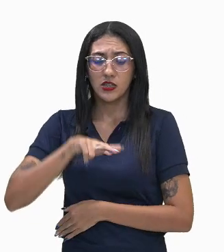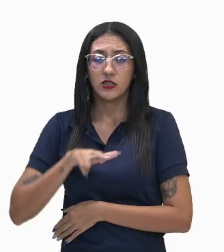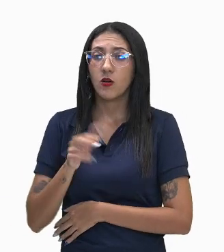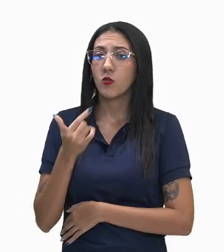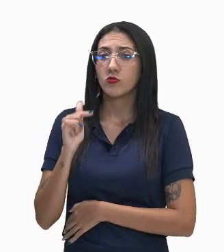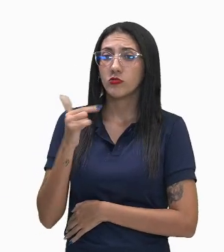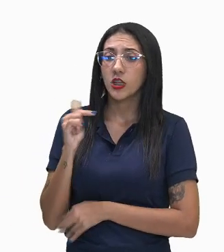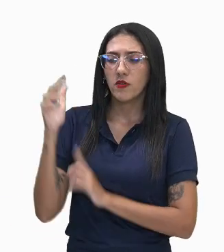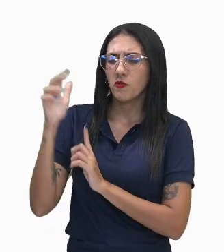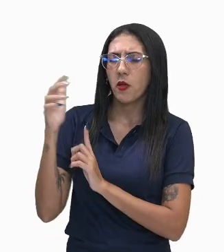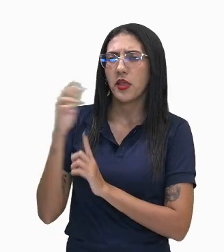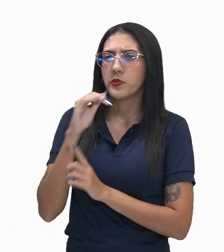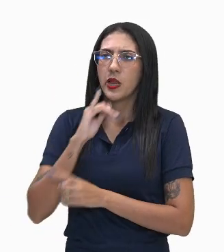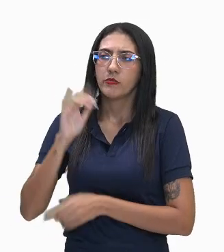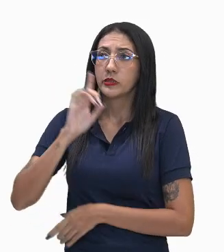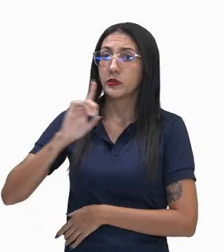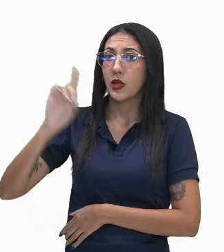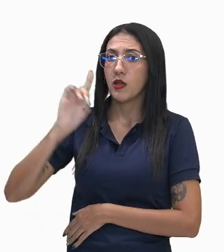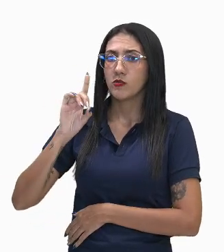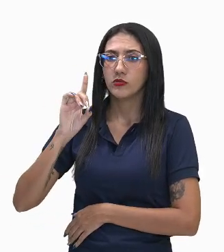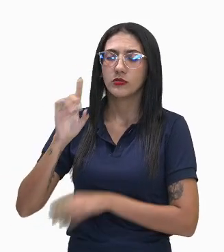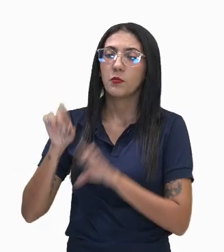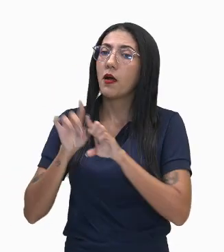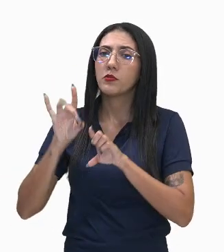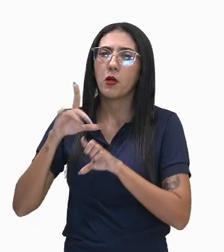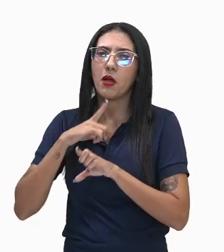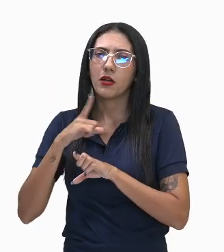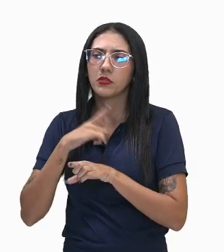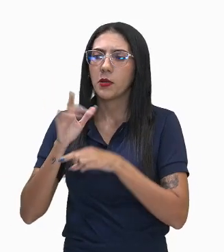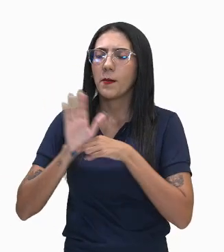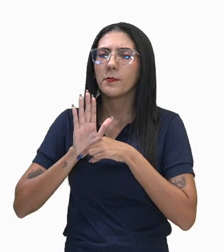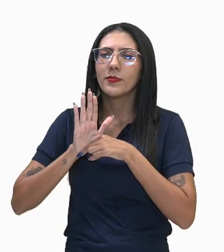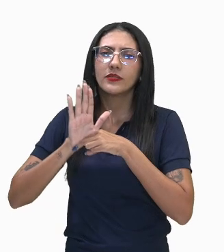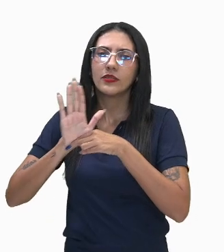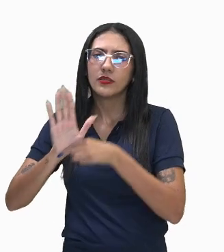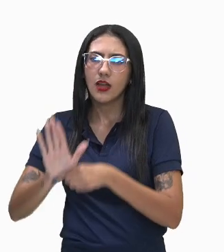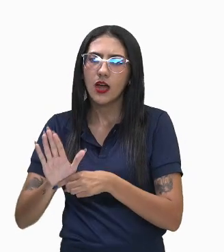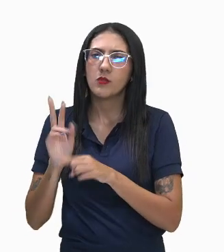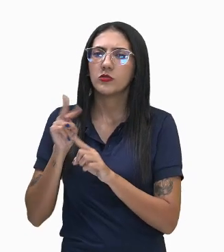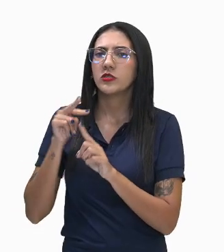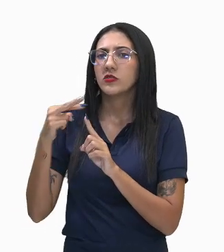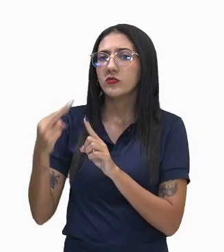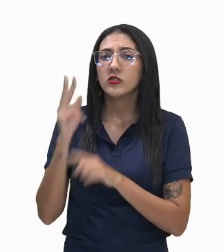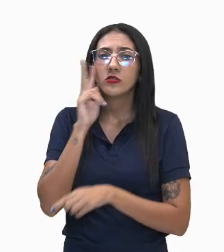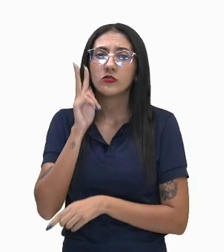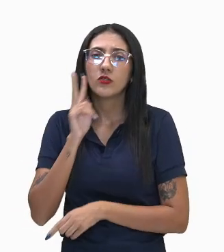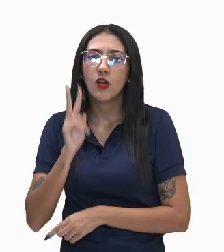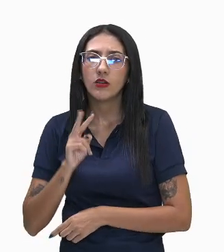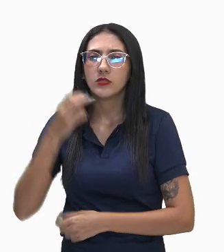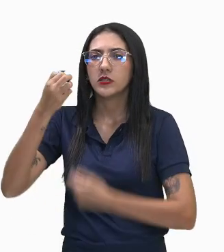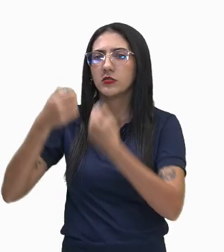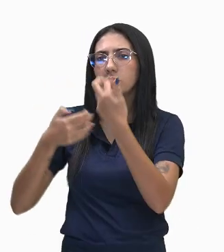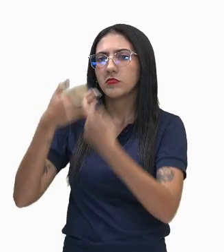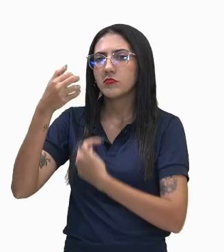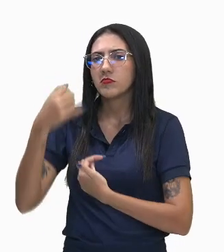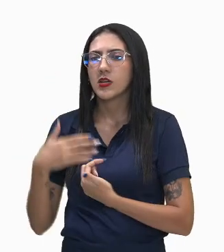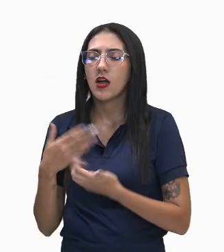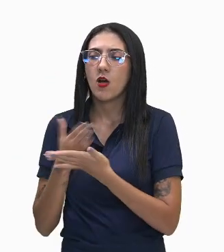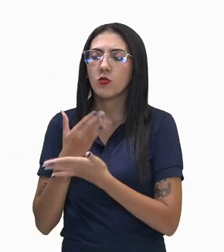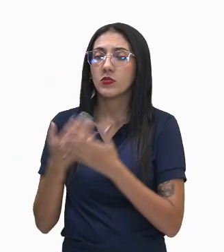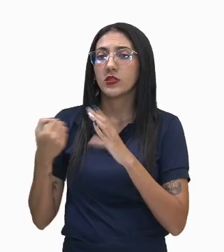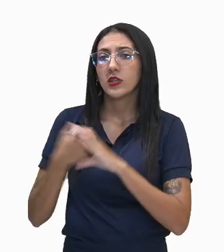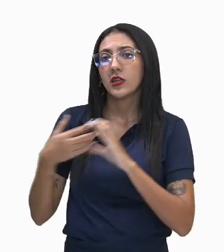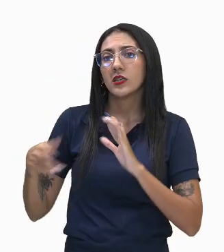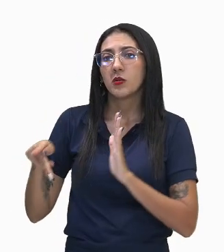divina, mas cumprem a função de orientar, de apresentar. explicar dimensões específicas da vida